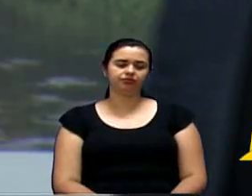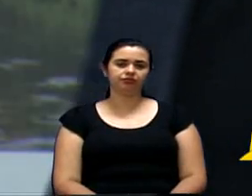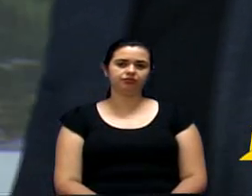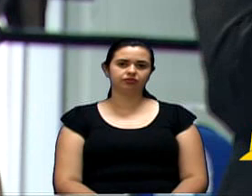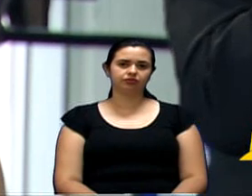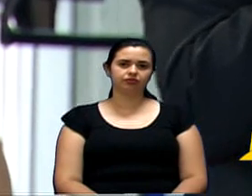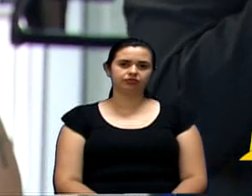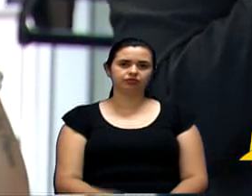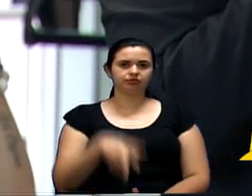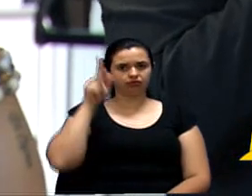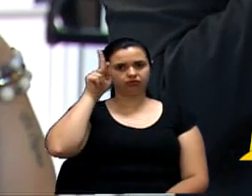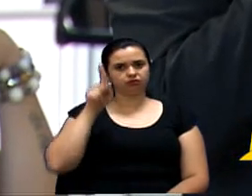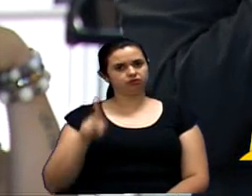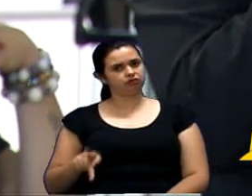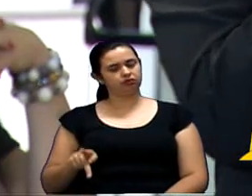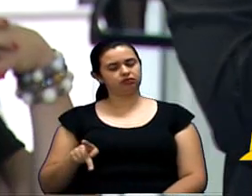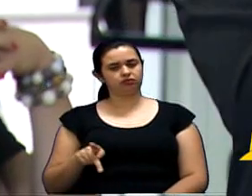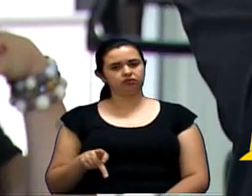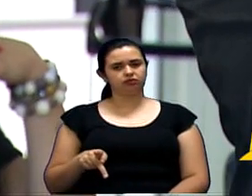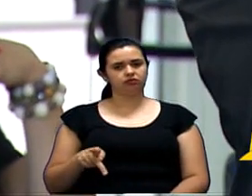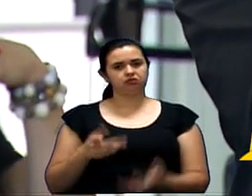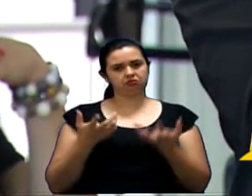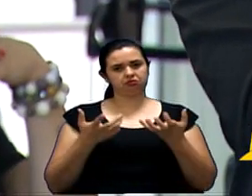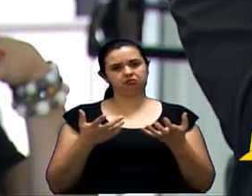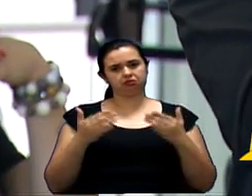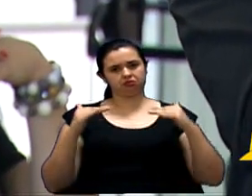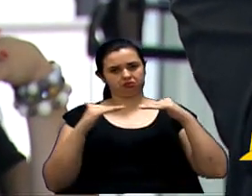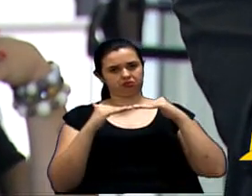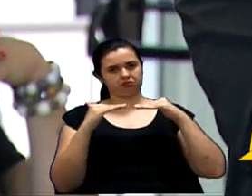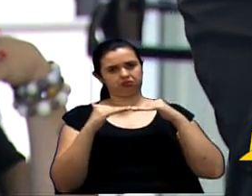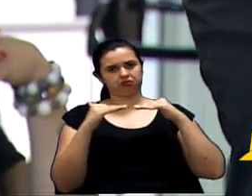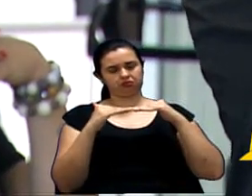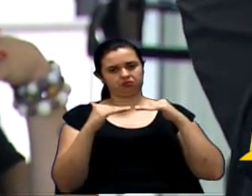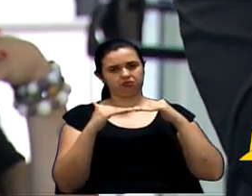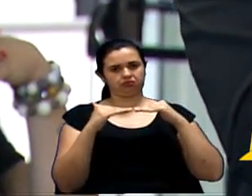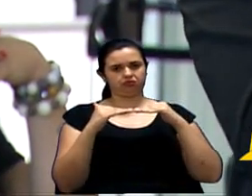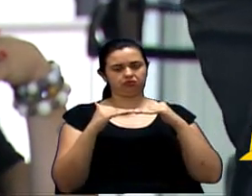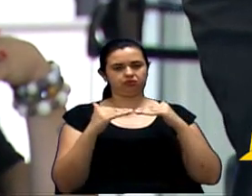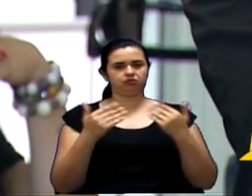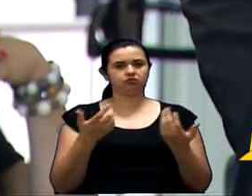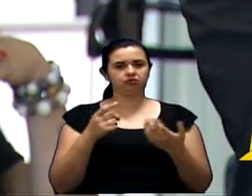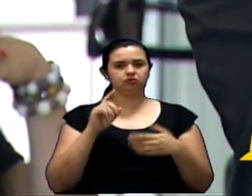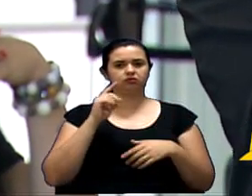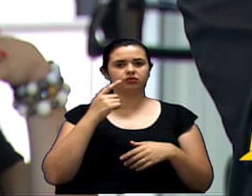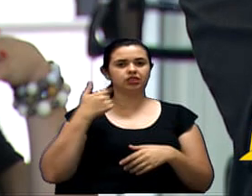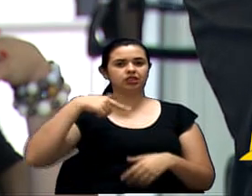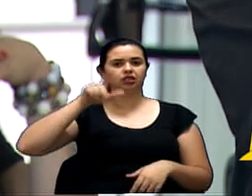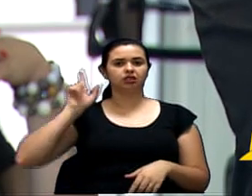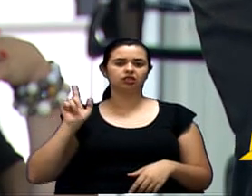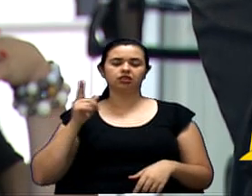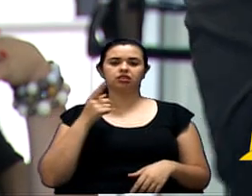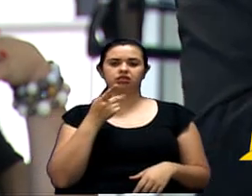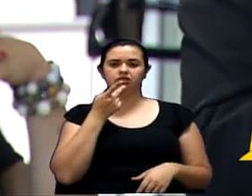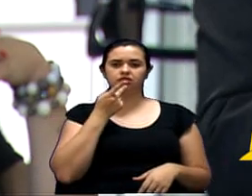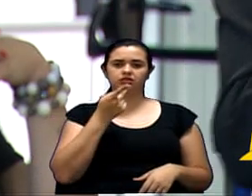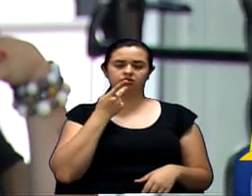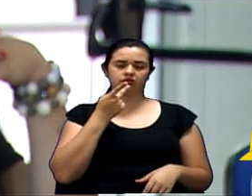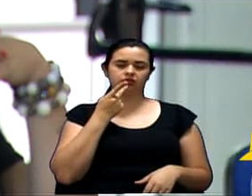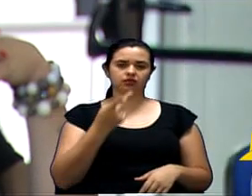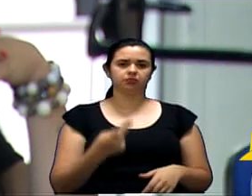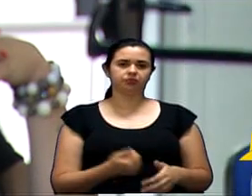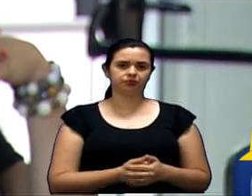como. É, só queria concordar com o Dylan, até porque isso que eu queria ter falado aquela hora com o Vitão, porque